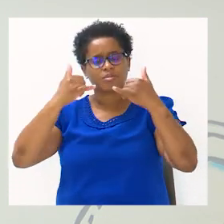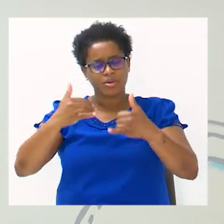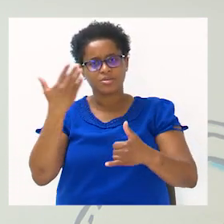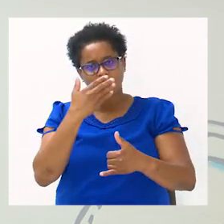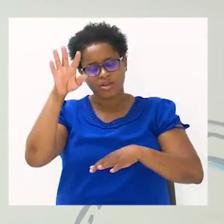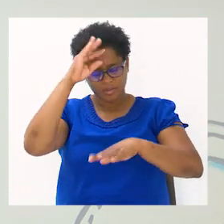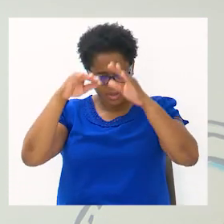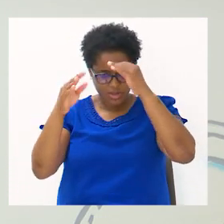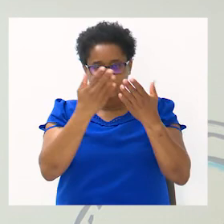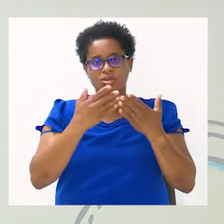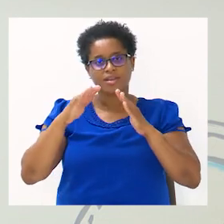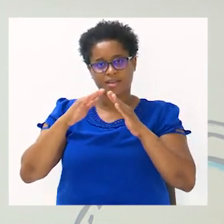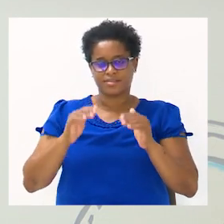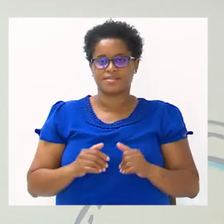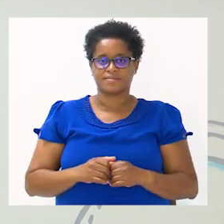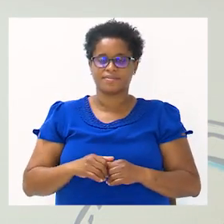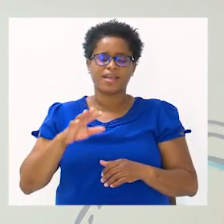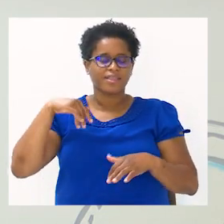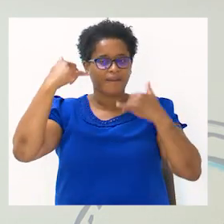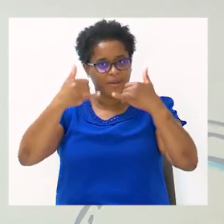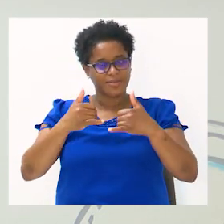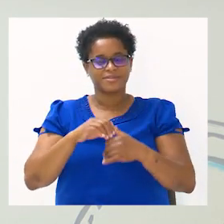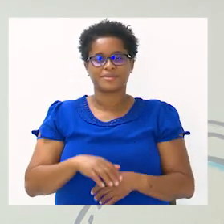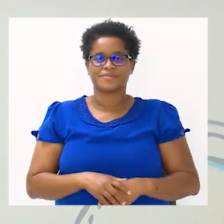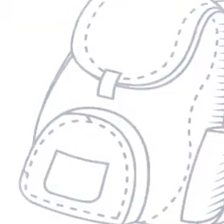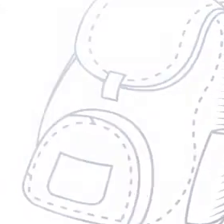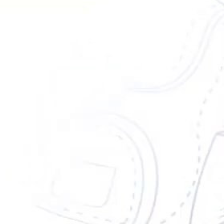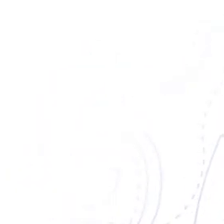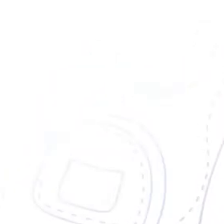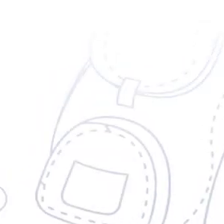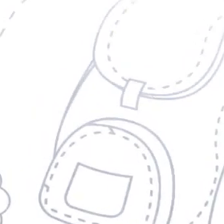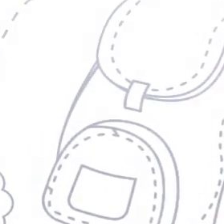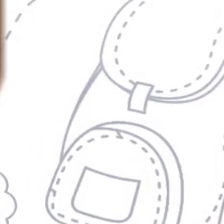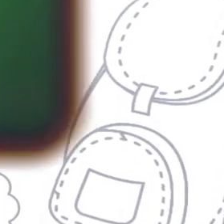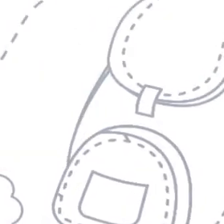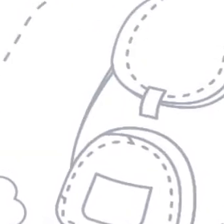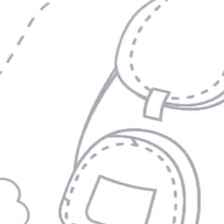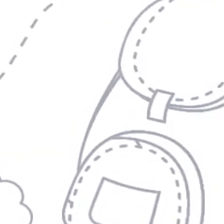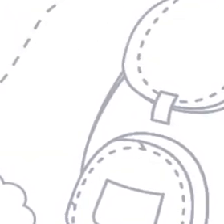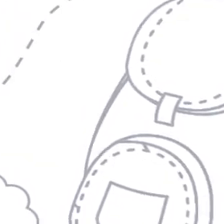Aprender e Estudar em Casa. Até a próxima!